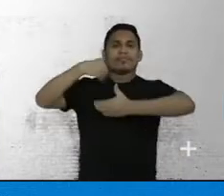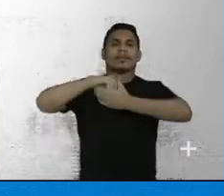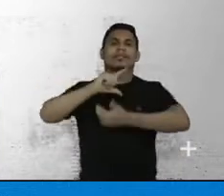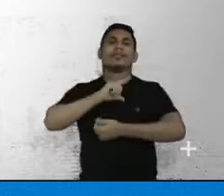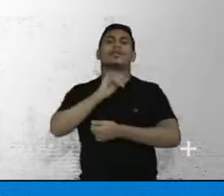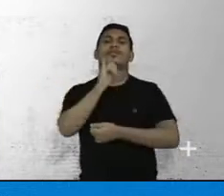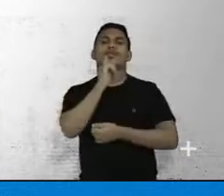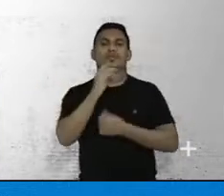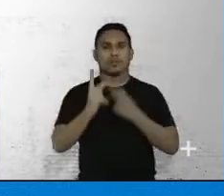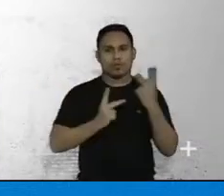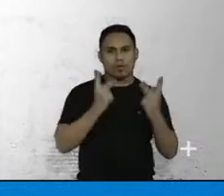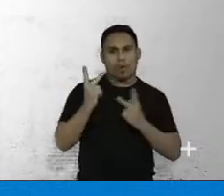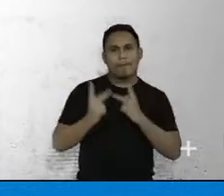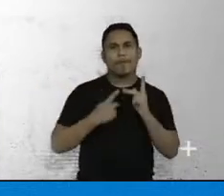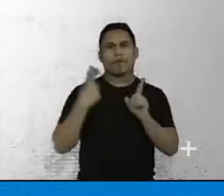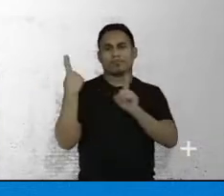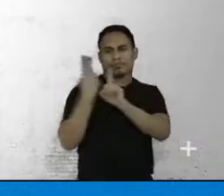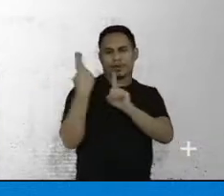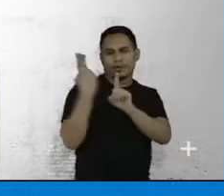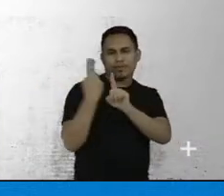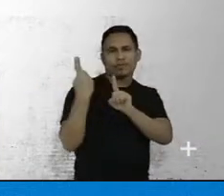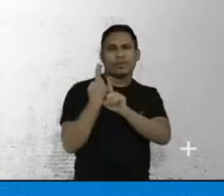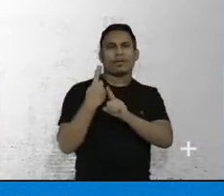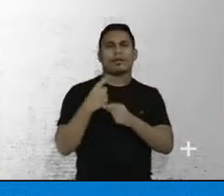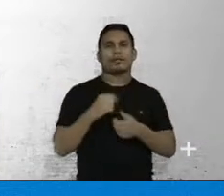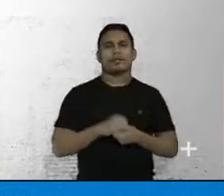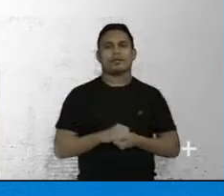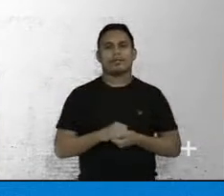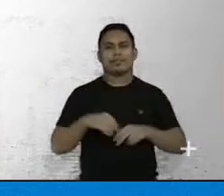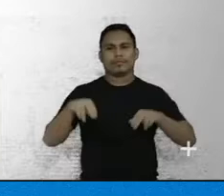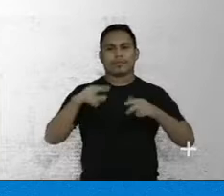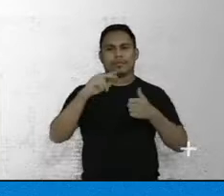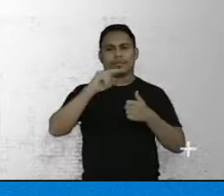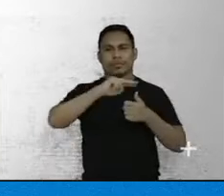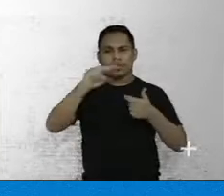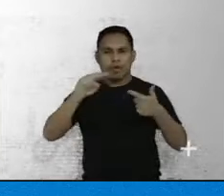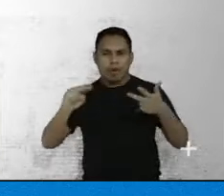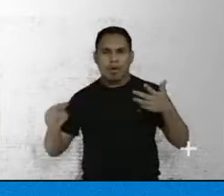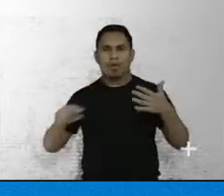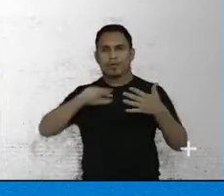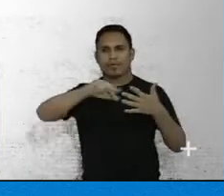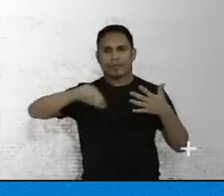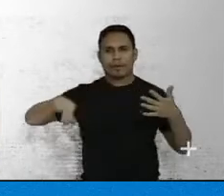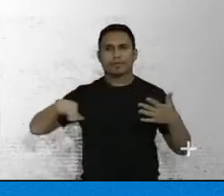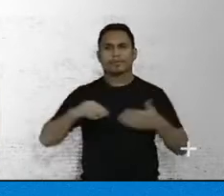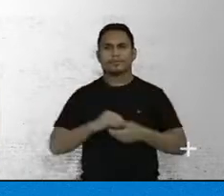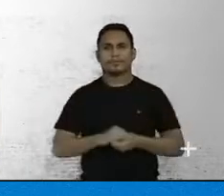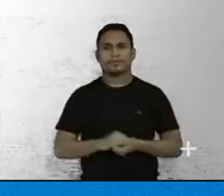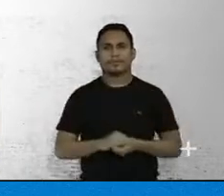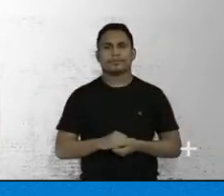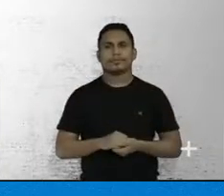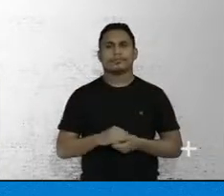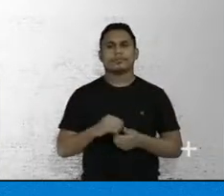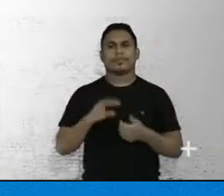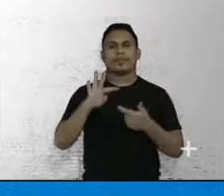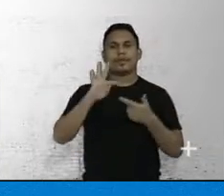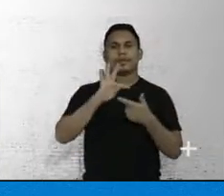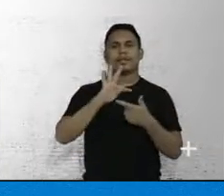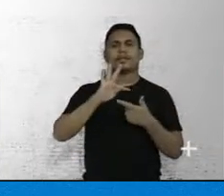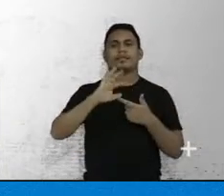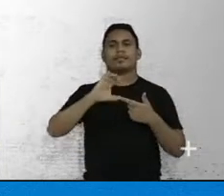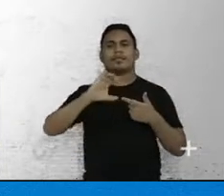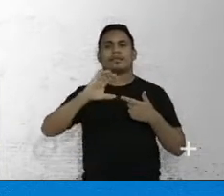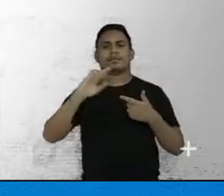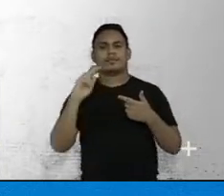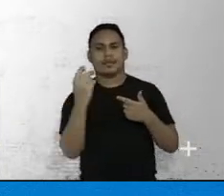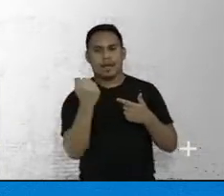tireoestimulante, T4, T3, T3 livre, T4 livre, isso aí está escrito nos exames de vocês. É através da análise desses exames